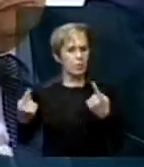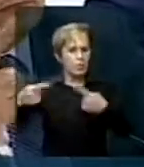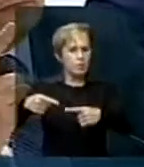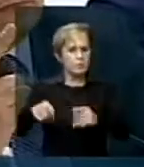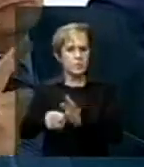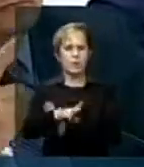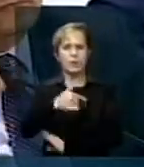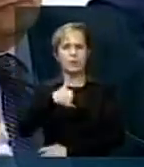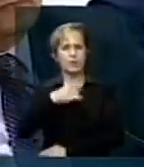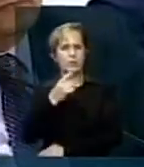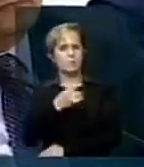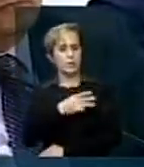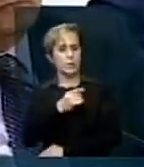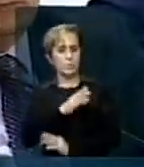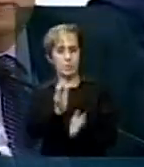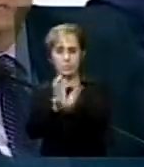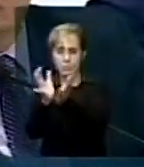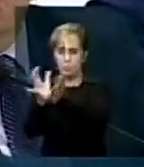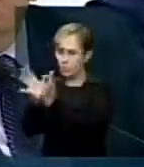Tenho medo